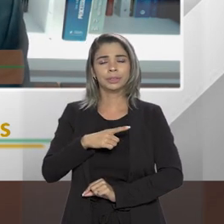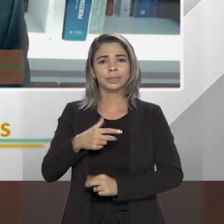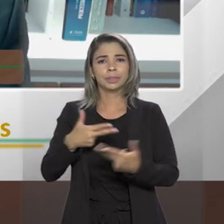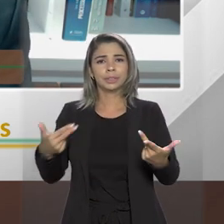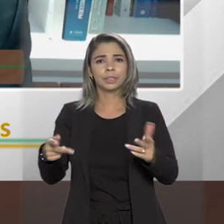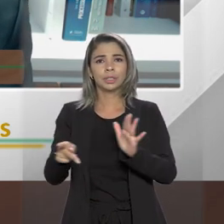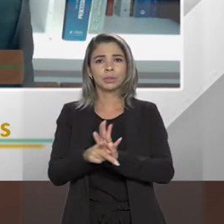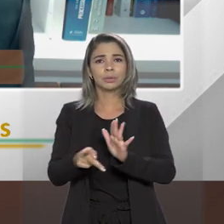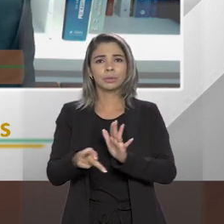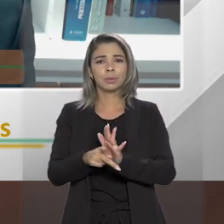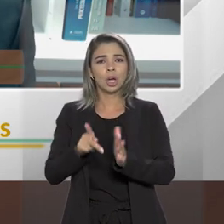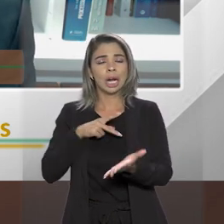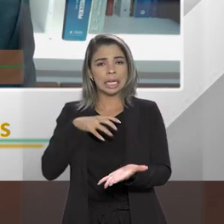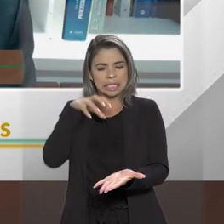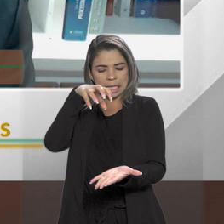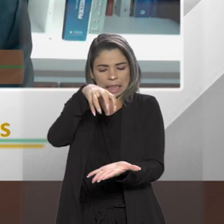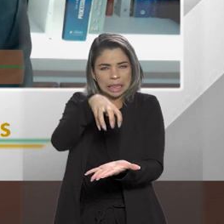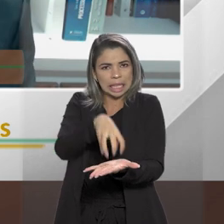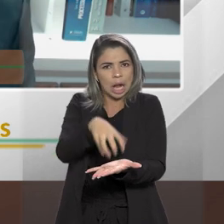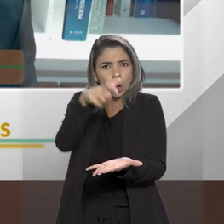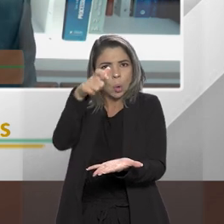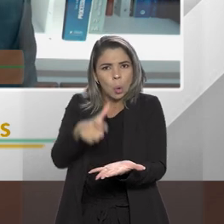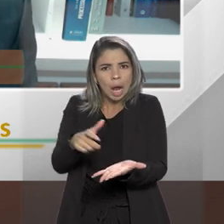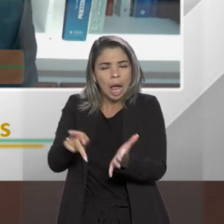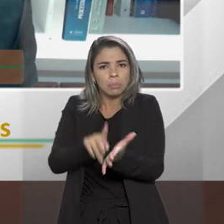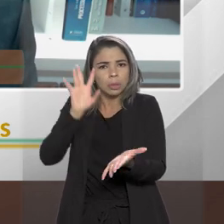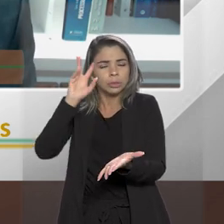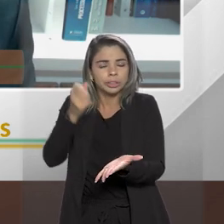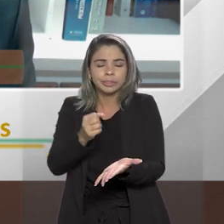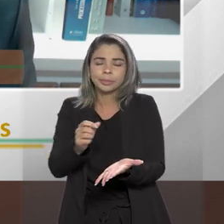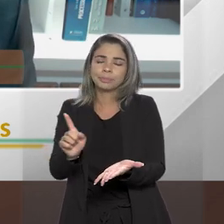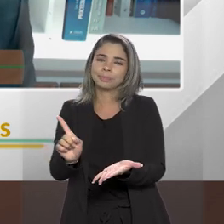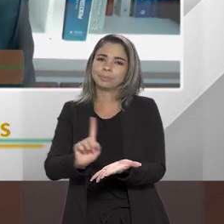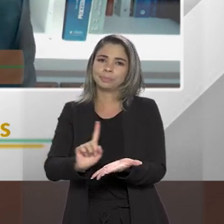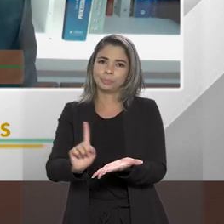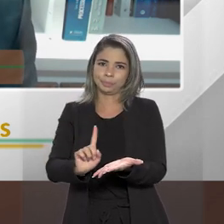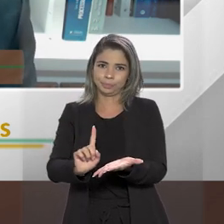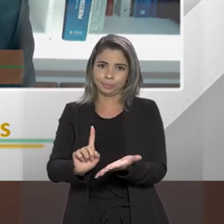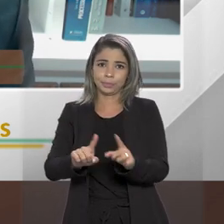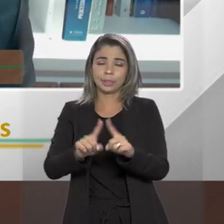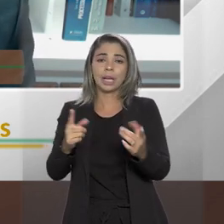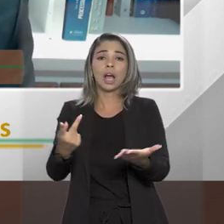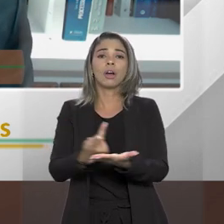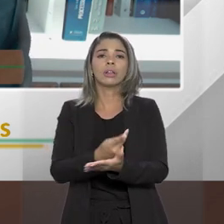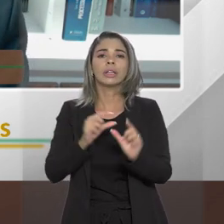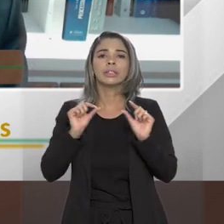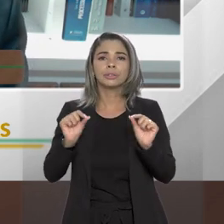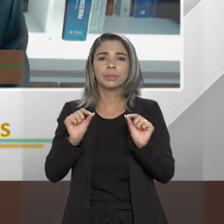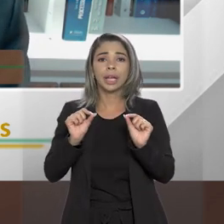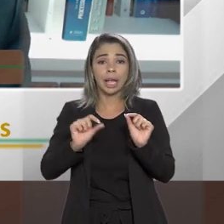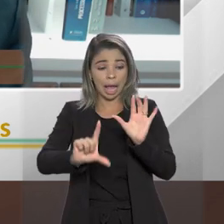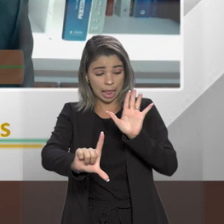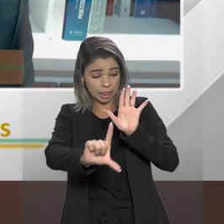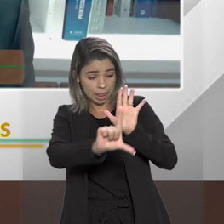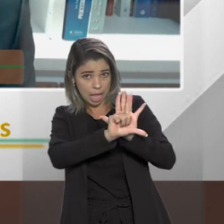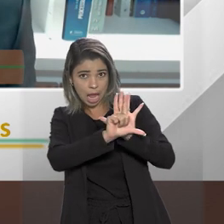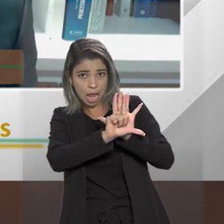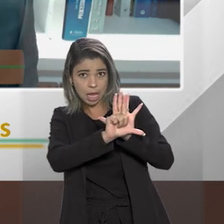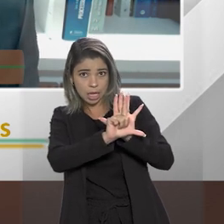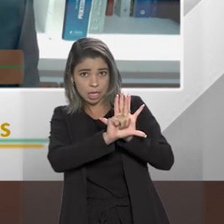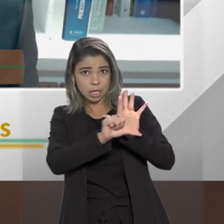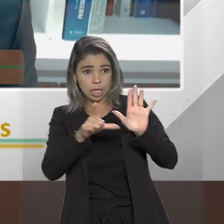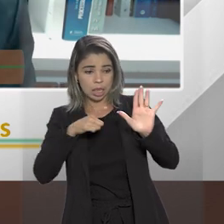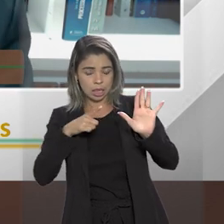uma descentralização. Nesse tipo de fenômeno, o que acontece é que a lei retira poderes